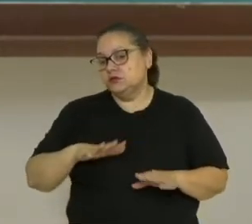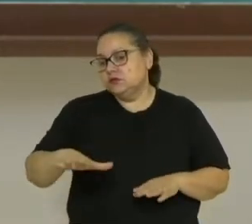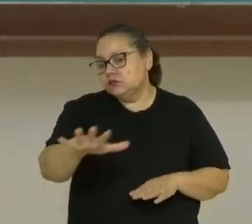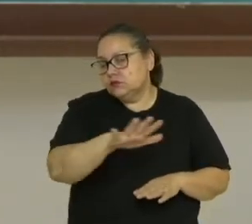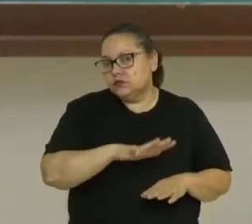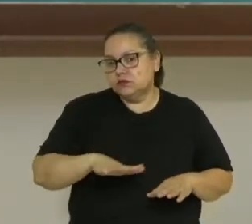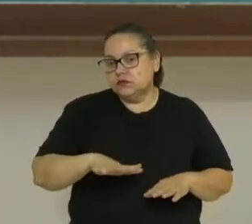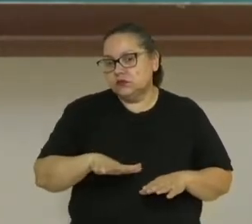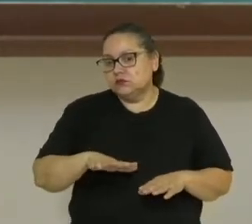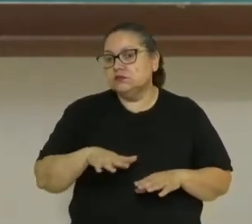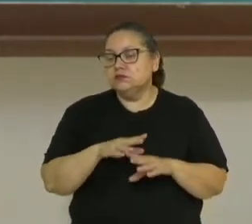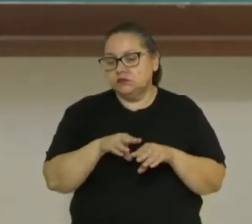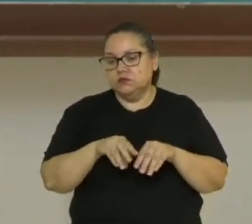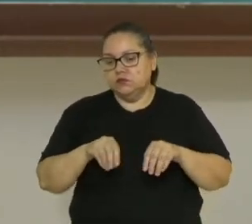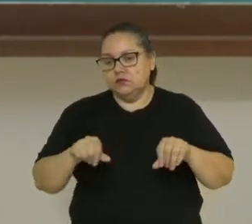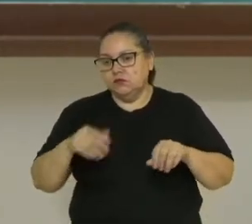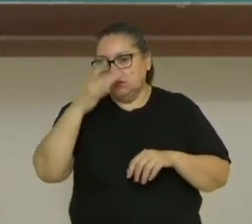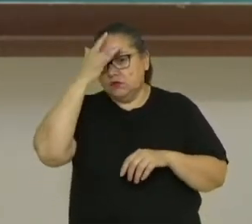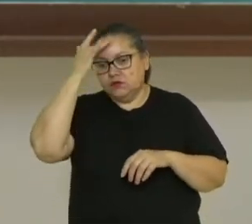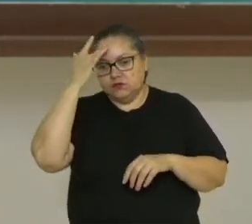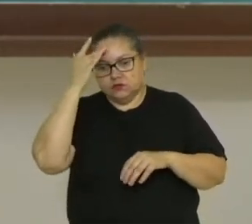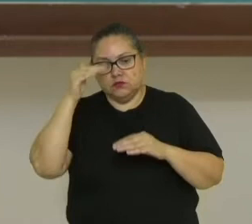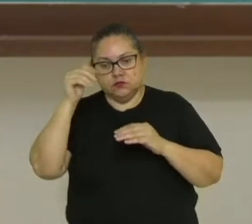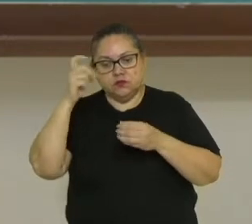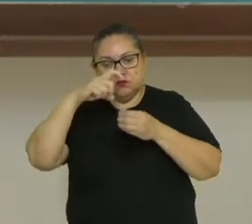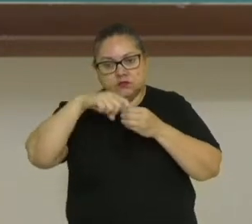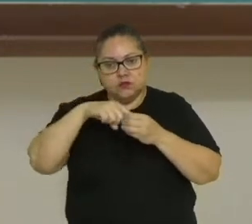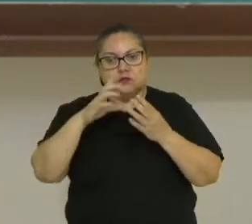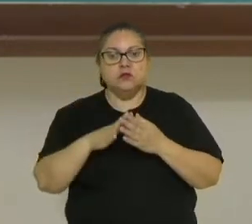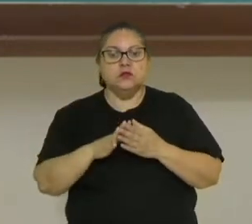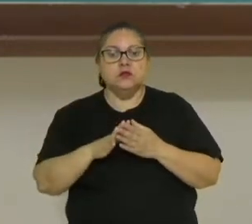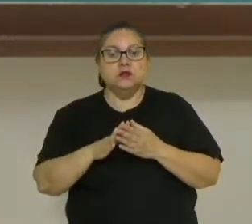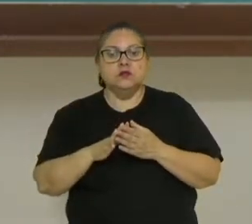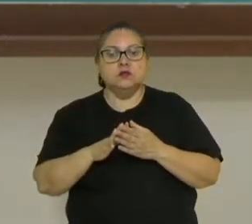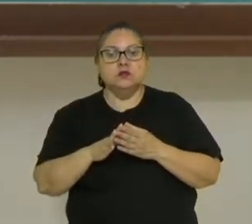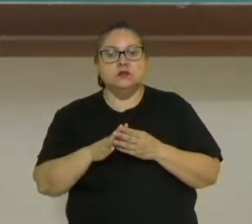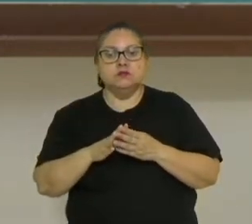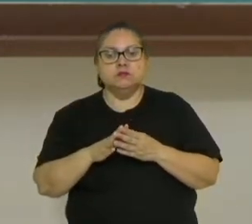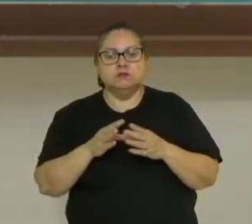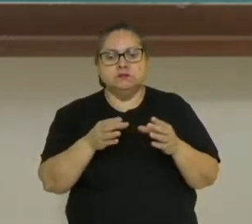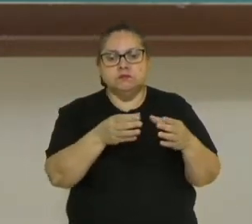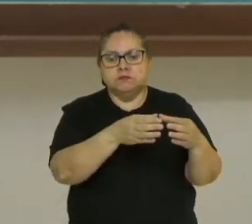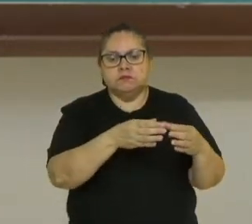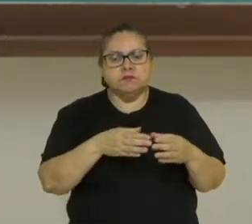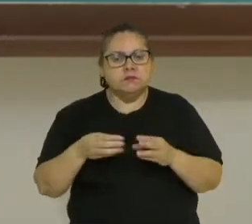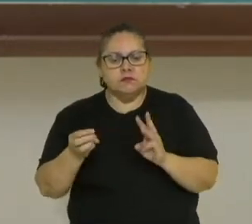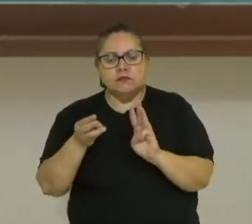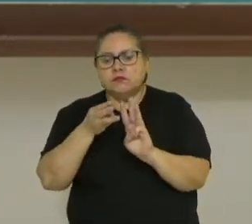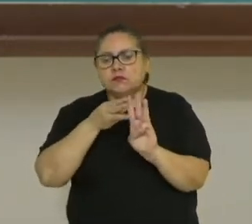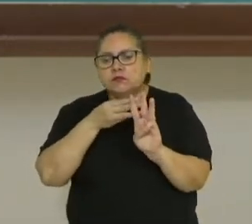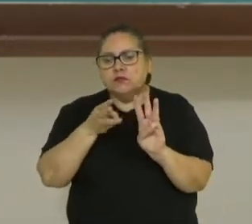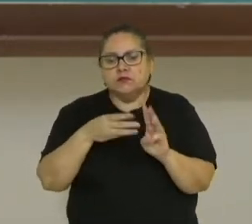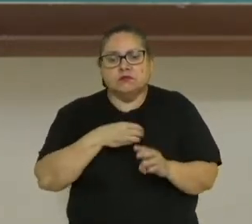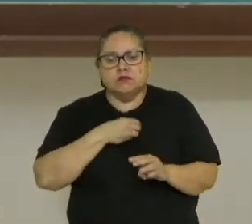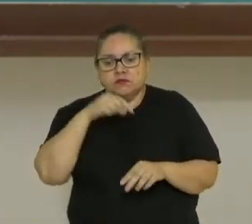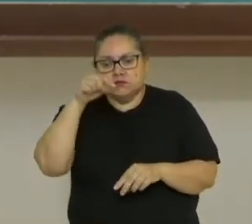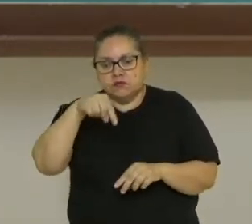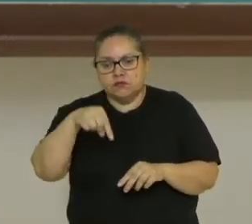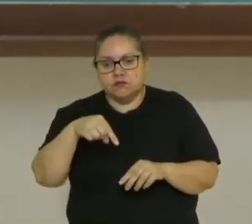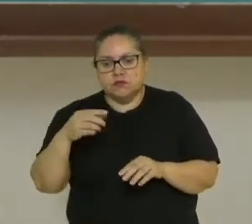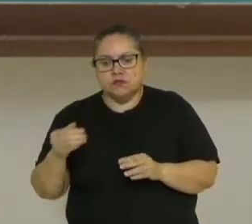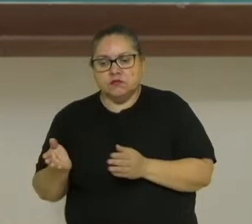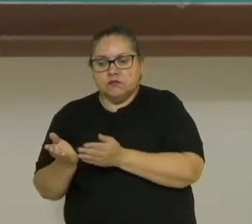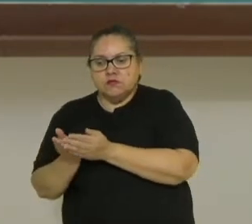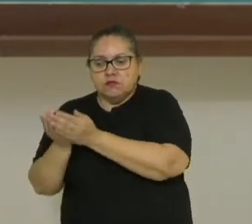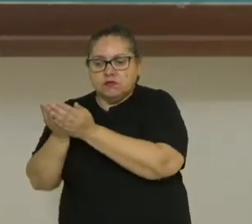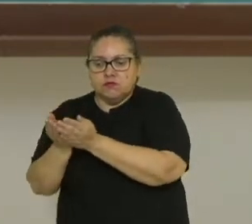espaço físico, com pessoas morando dentro, com civilizações inteiras vivendo aqui. Com a chegada